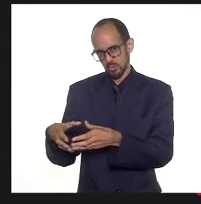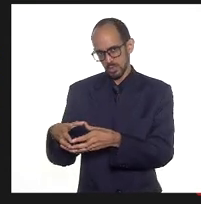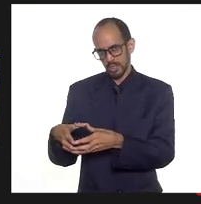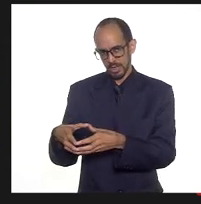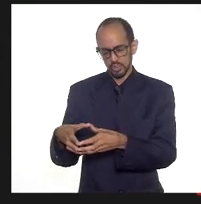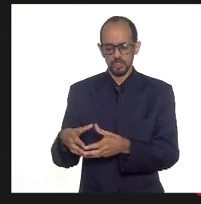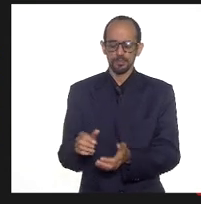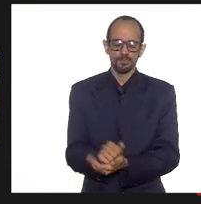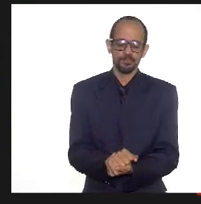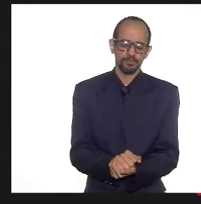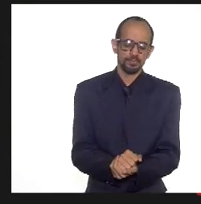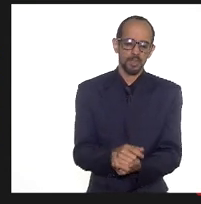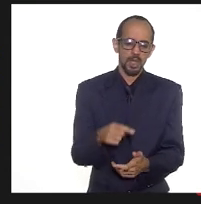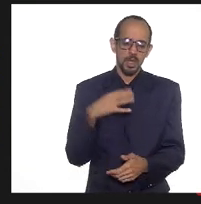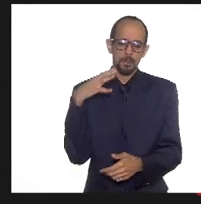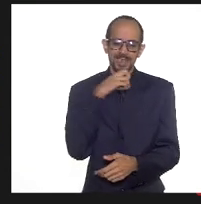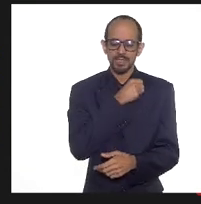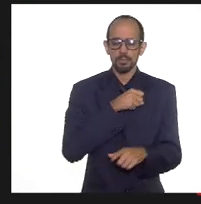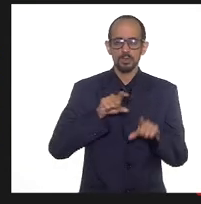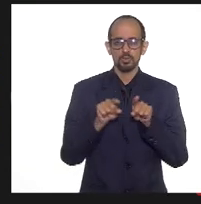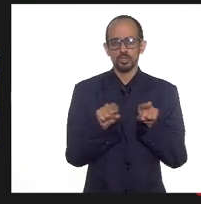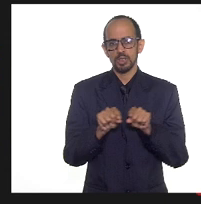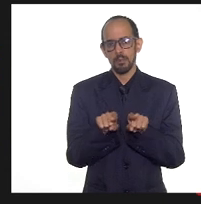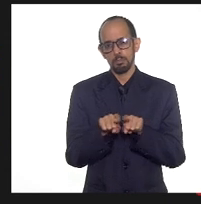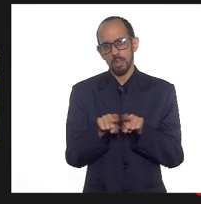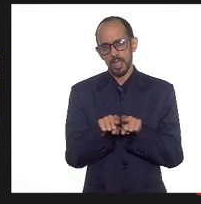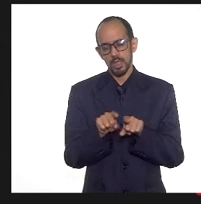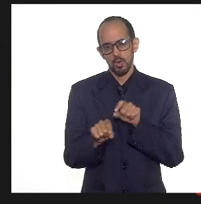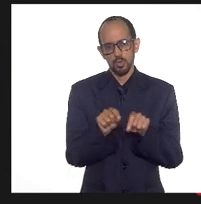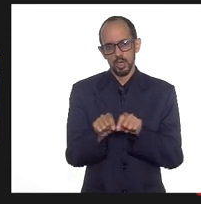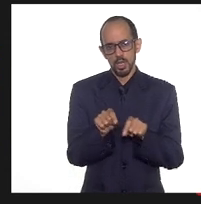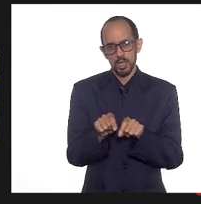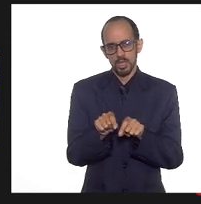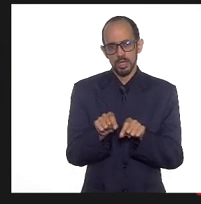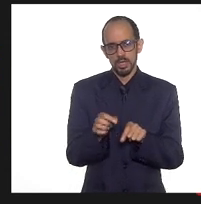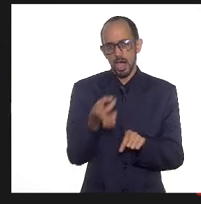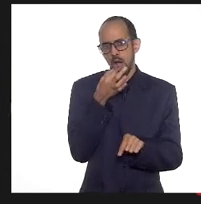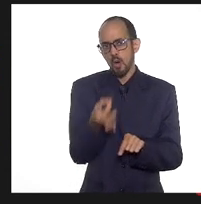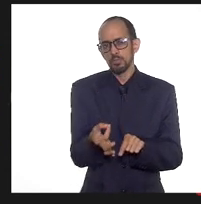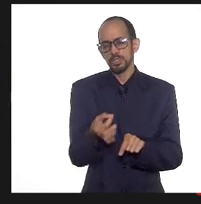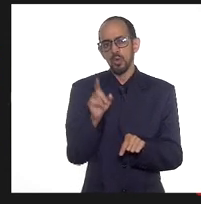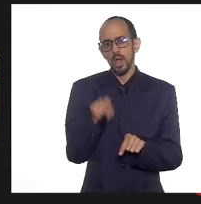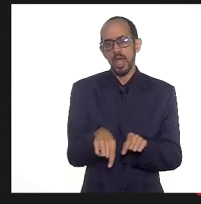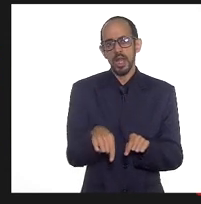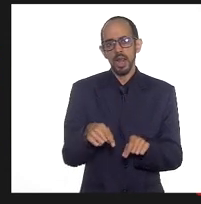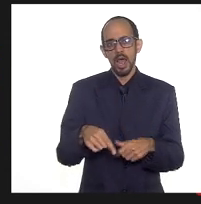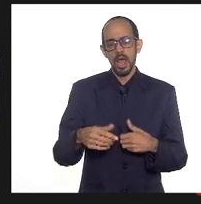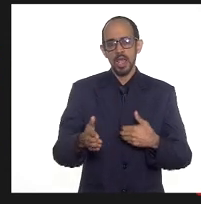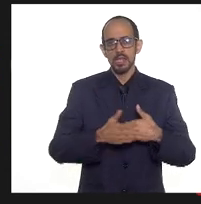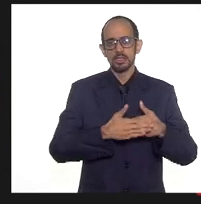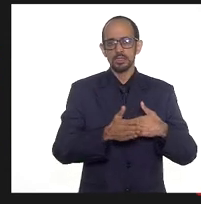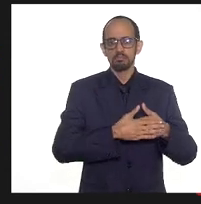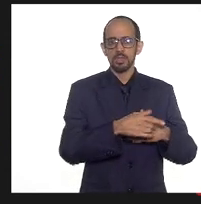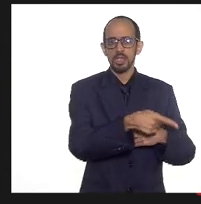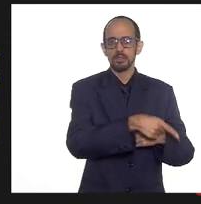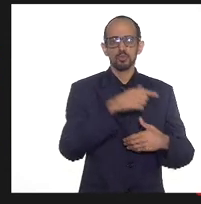E percebemos também que, diante disso, a opção era resolver por si mesmos os casos de